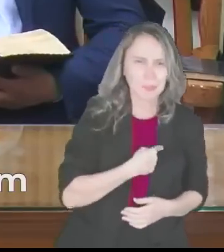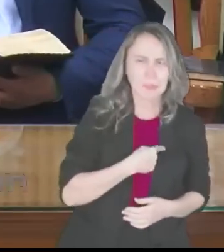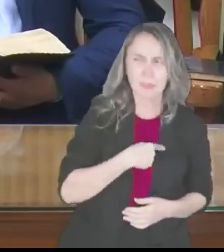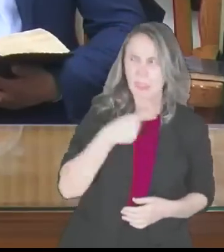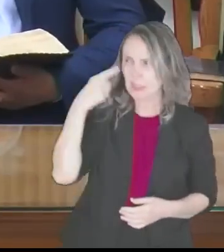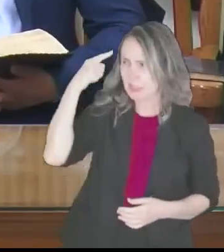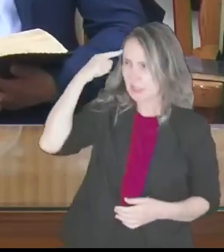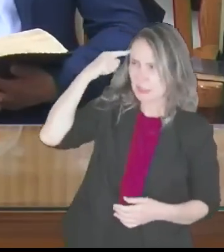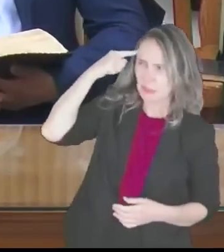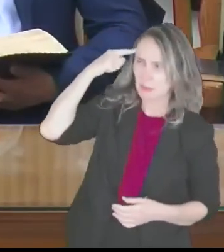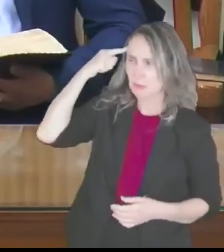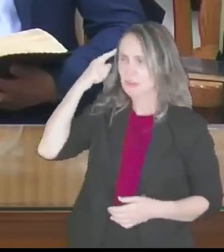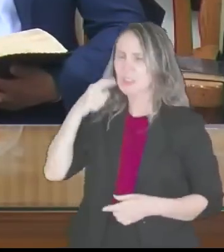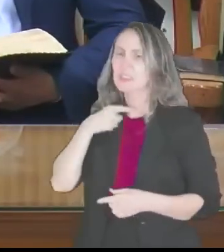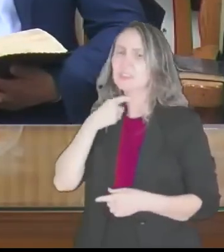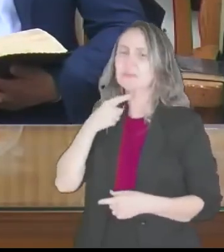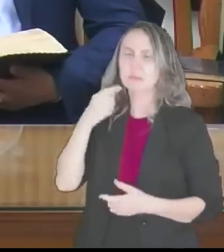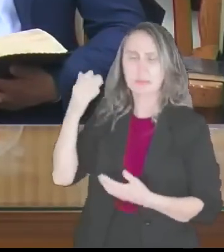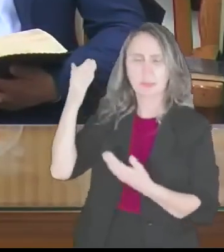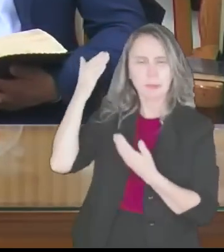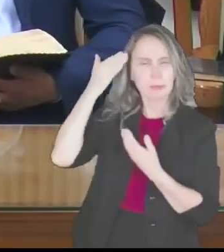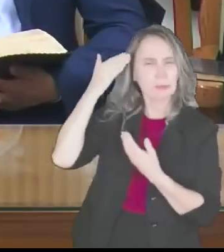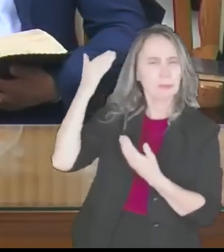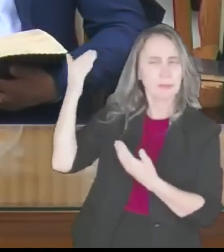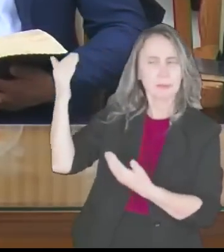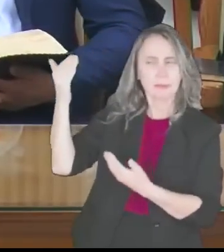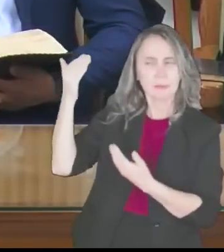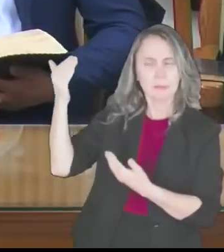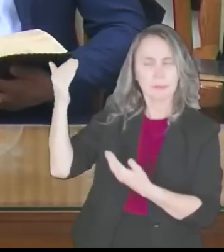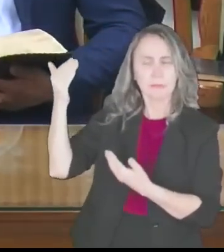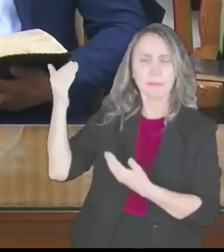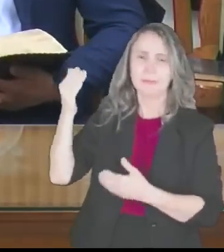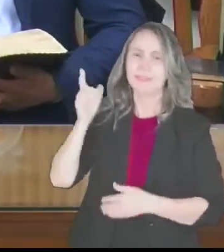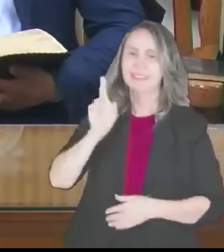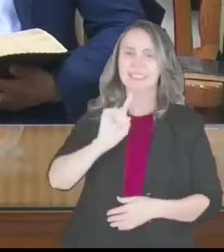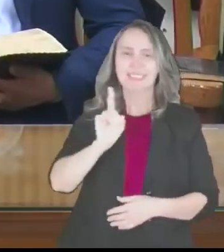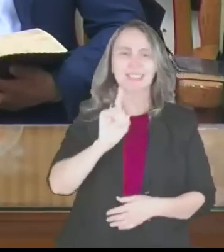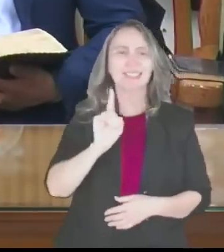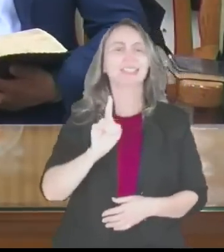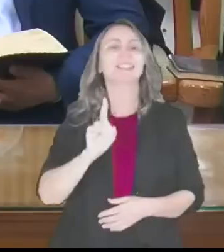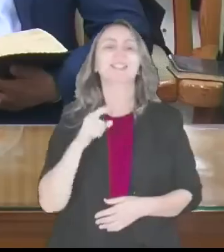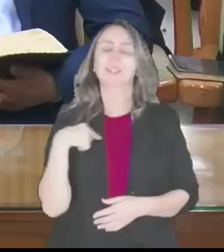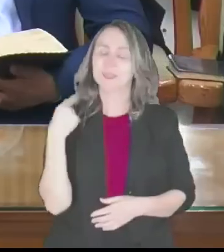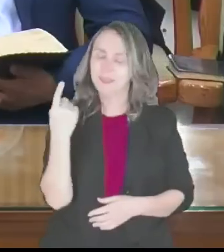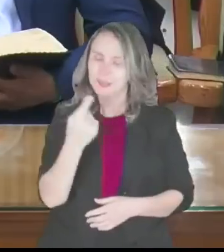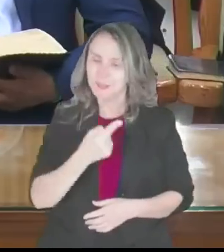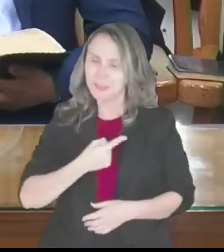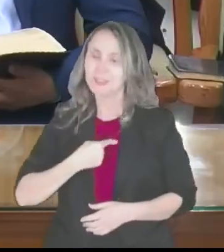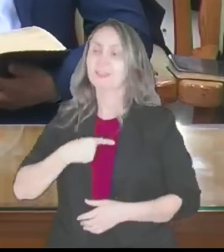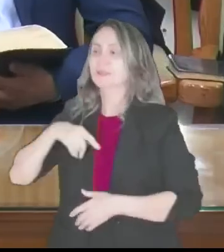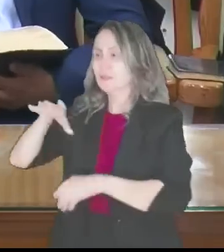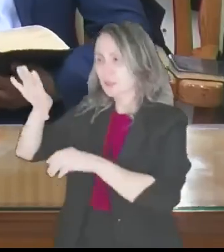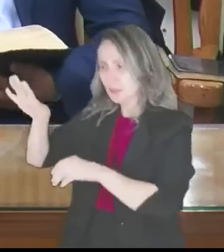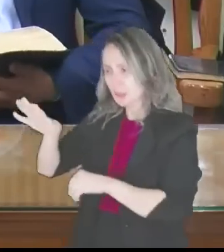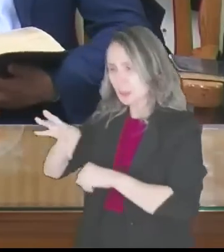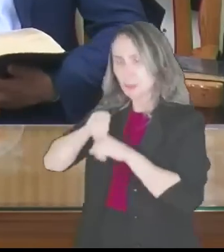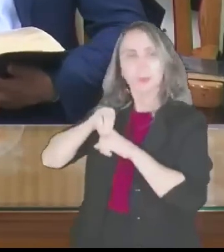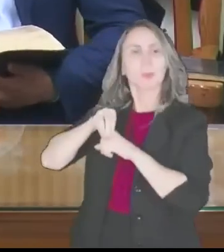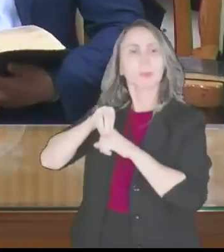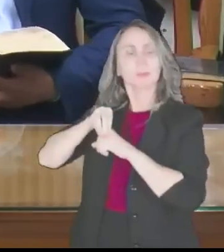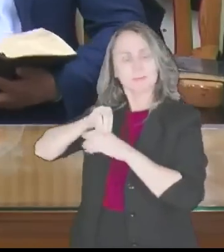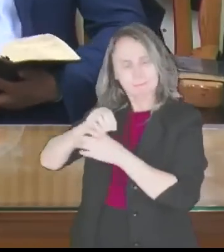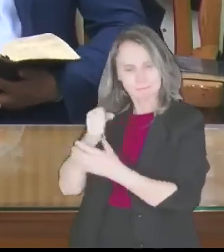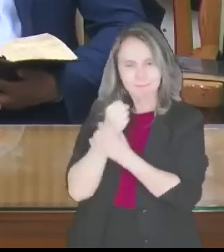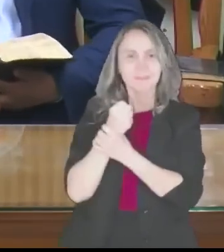dos profetas. Nós não temos insegurança. Ele disse, e temos muito firme a palavra